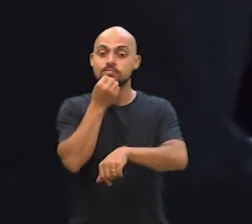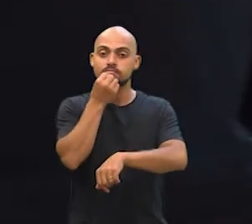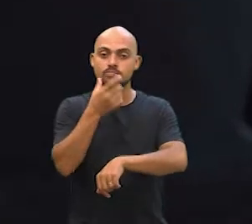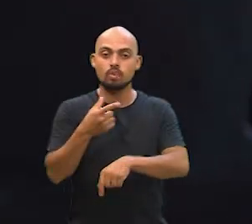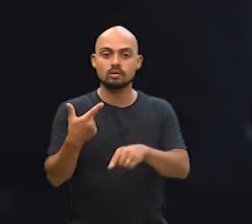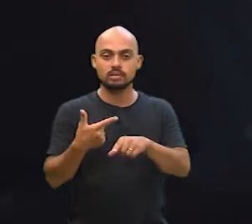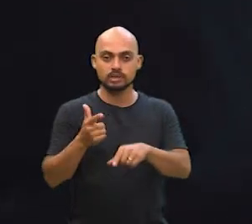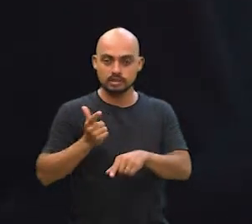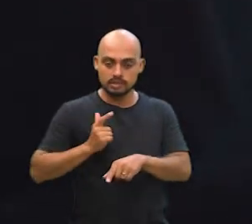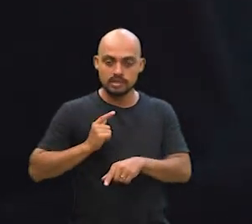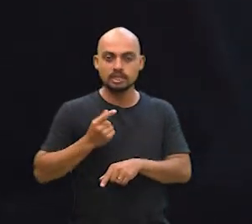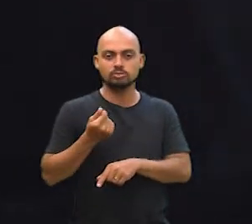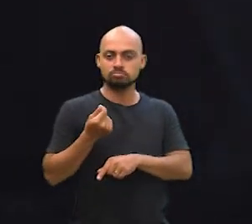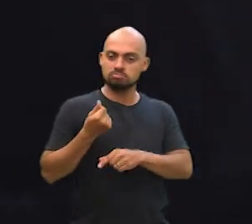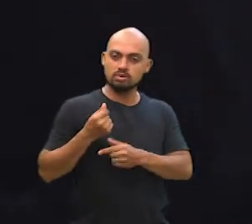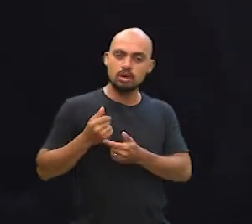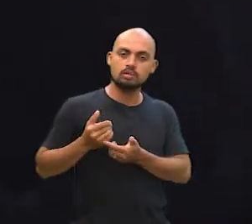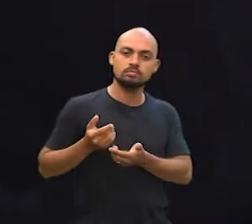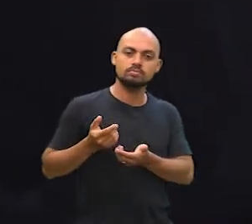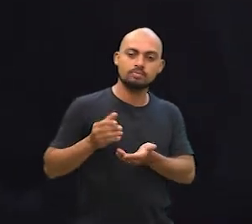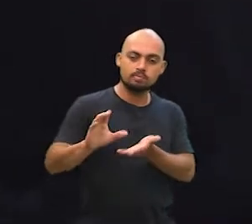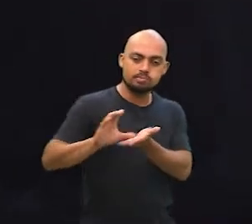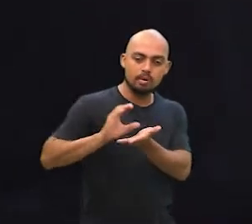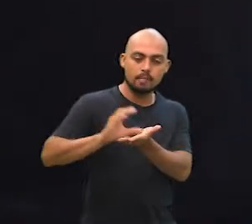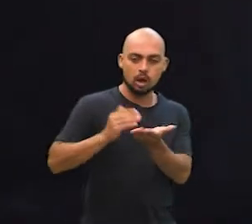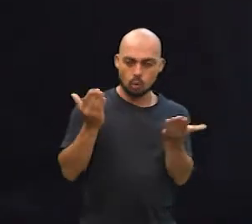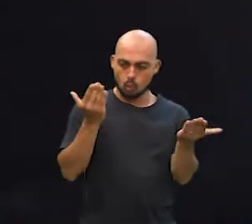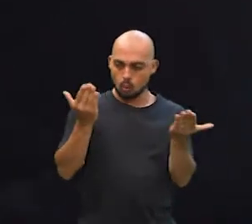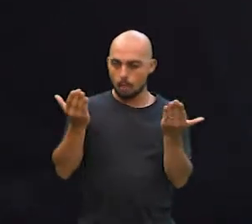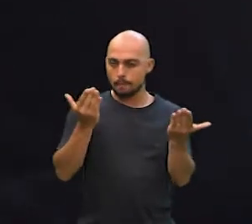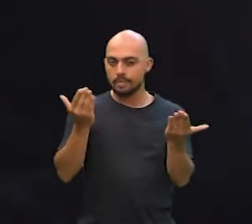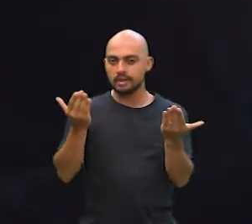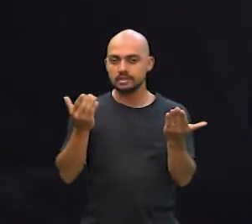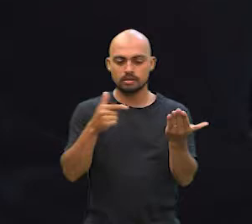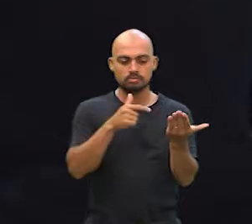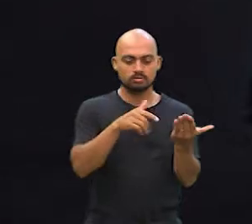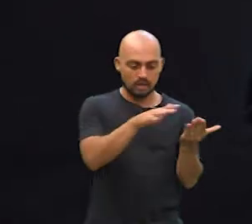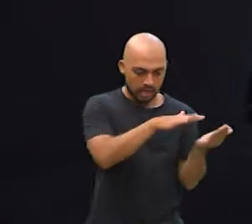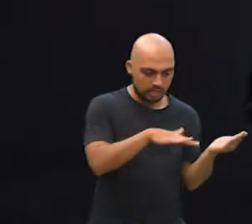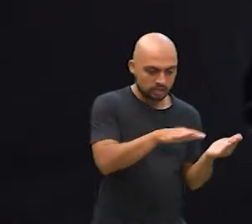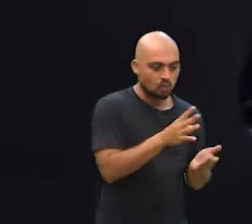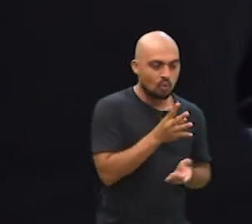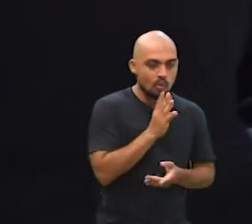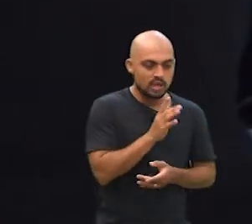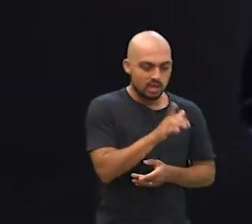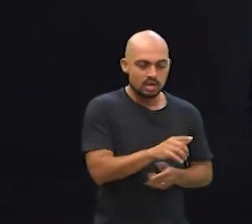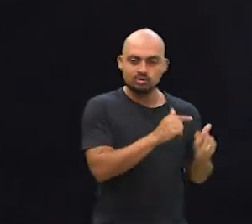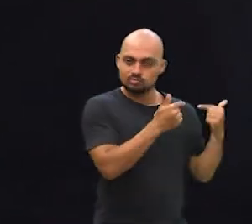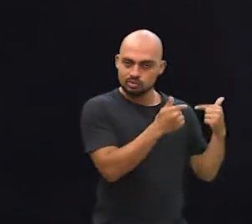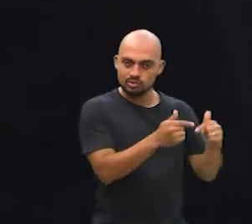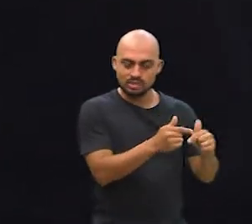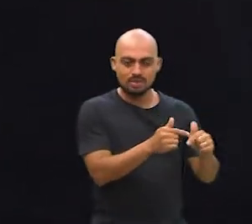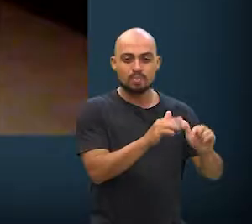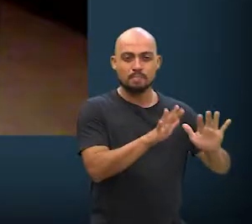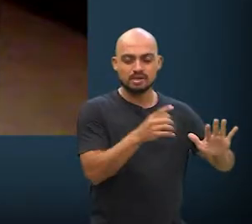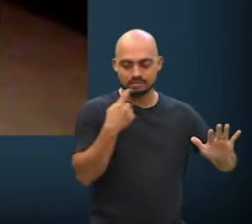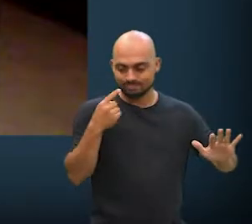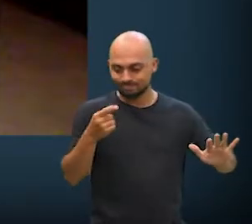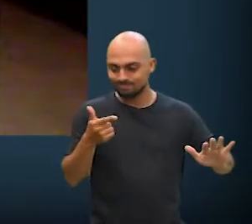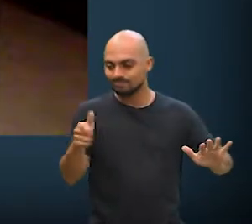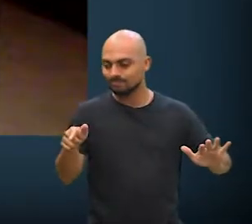bons rendimentos, né? Comparado com o mercado que a gente conhece, o mercado mais tradicional, a gente